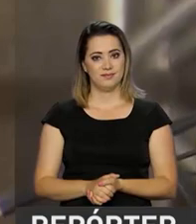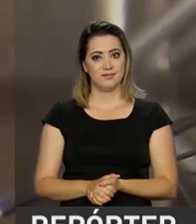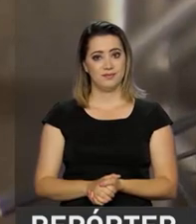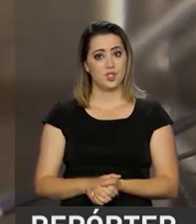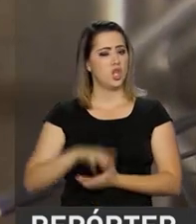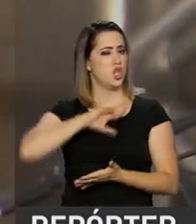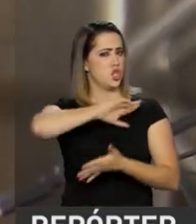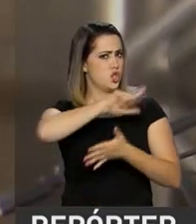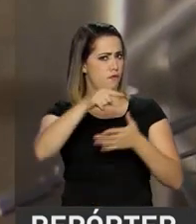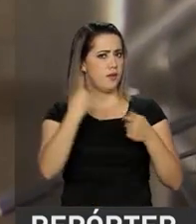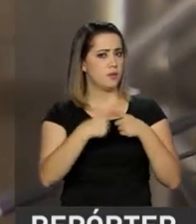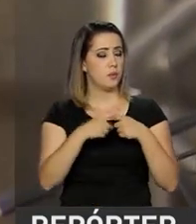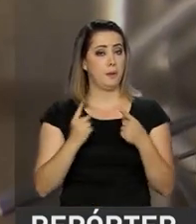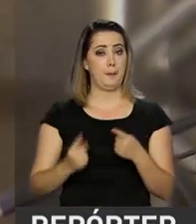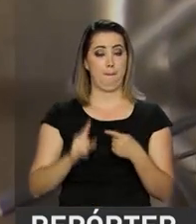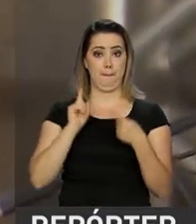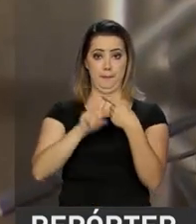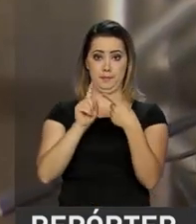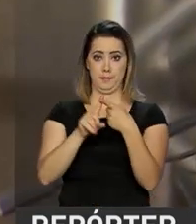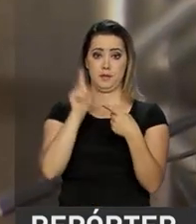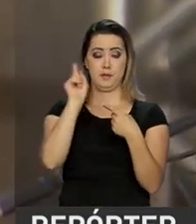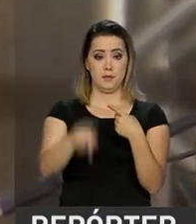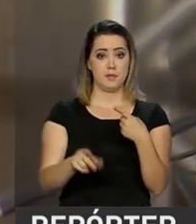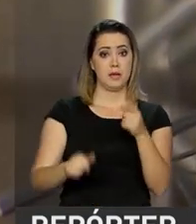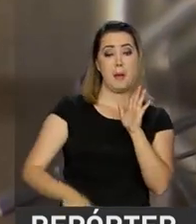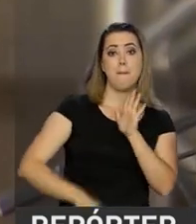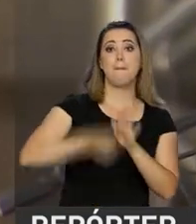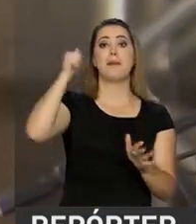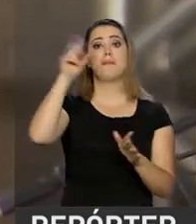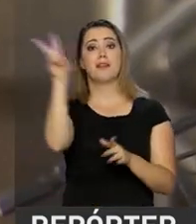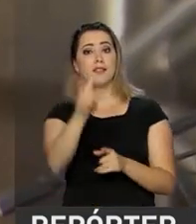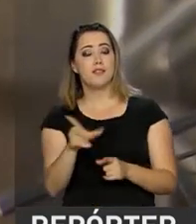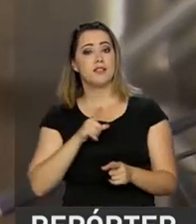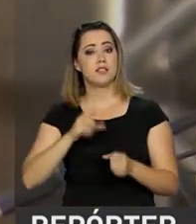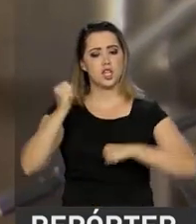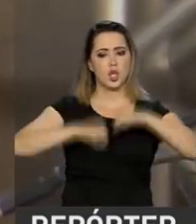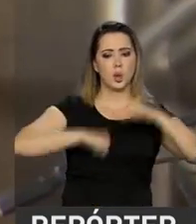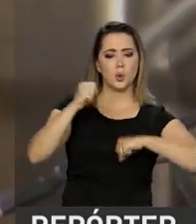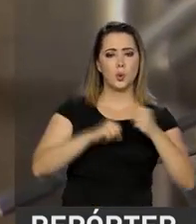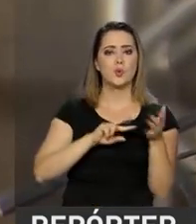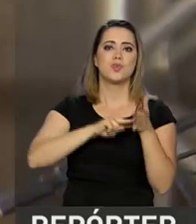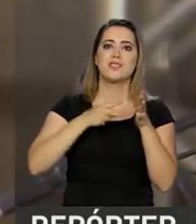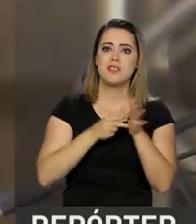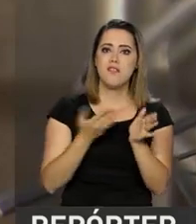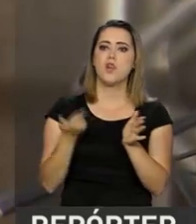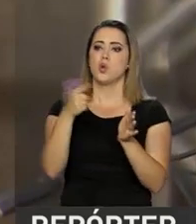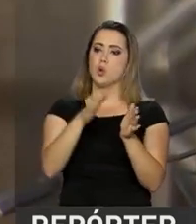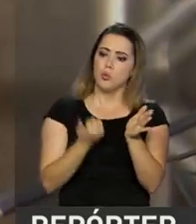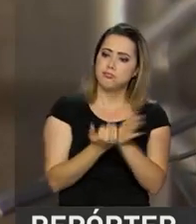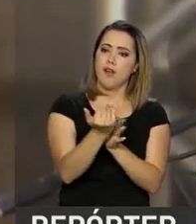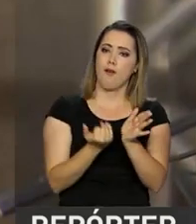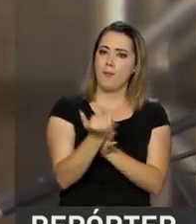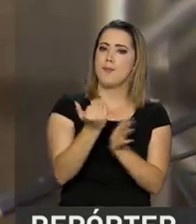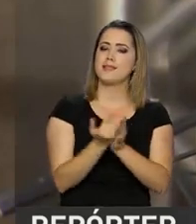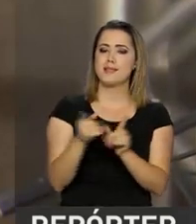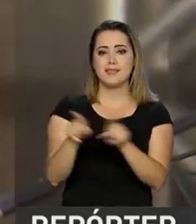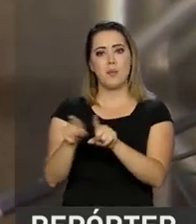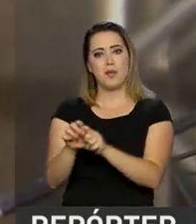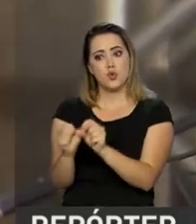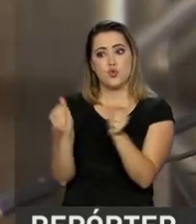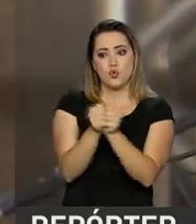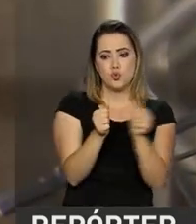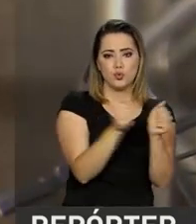por várias razões primeiro porque a primeira a significar que Muitas outras virão e se vierem estão